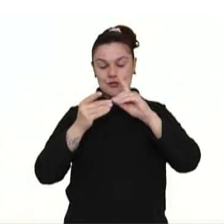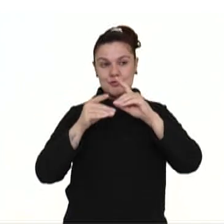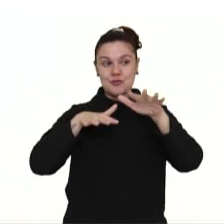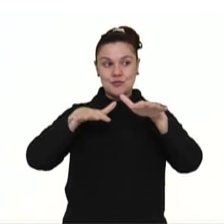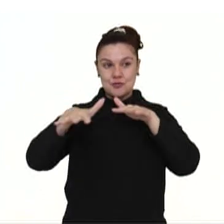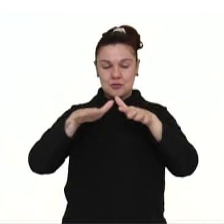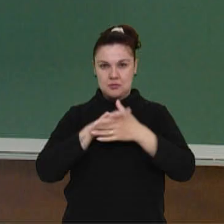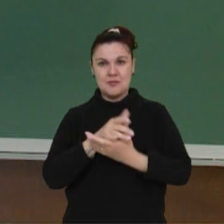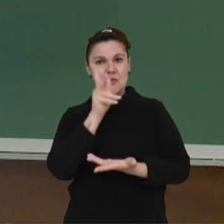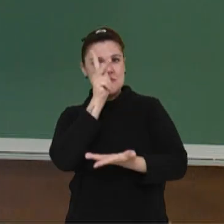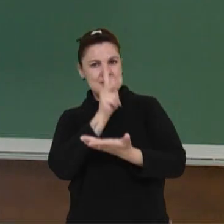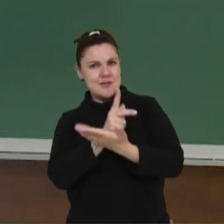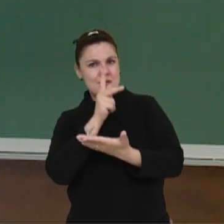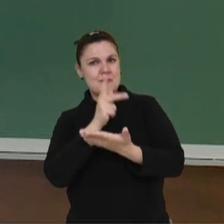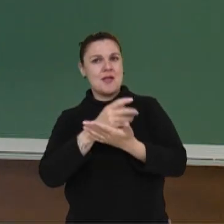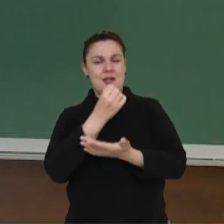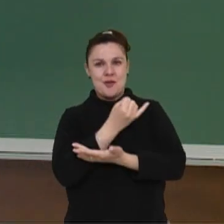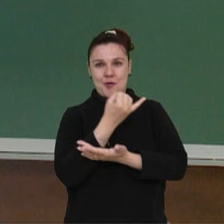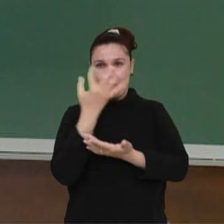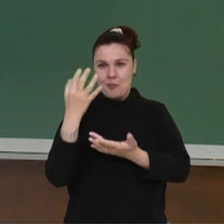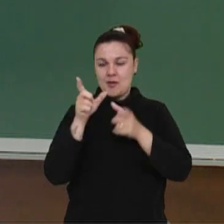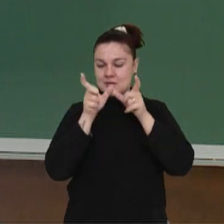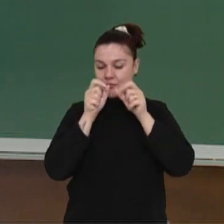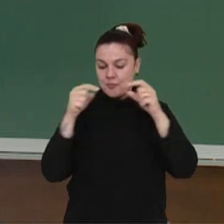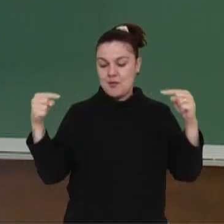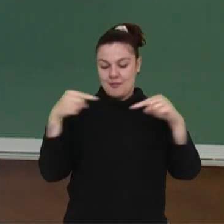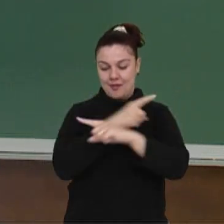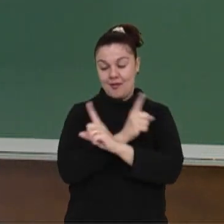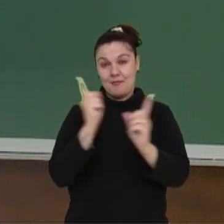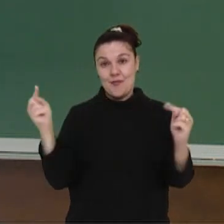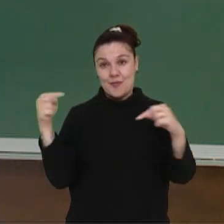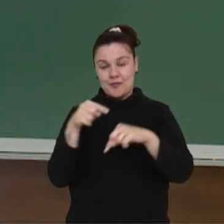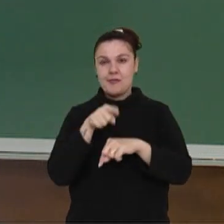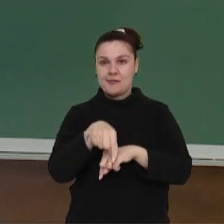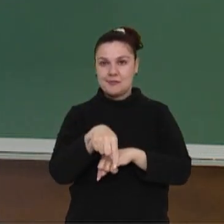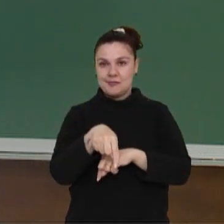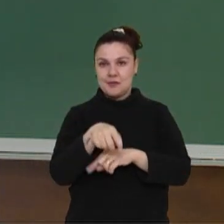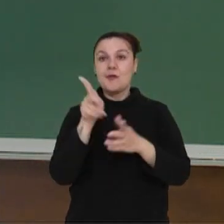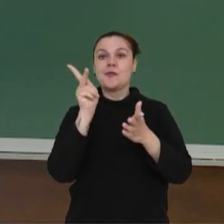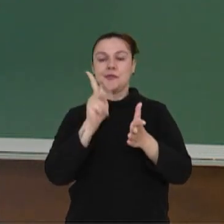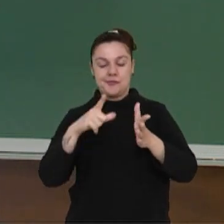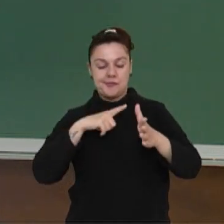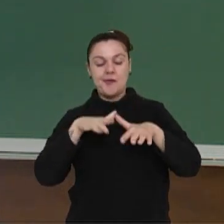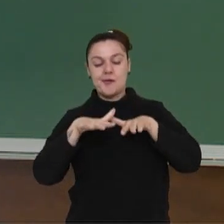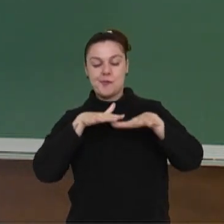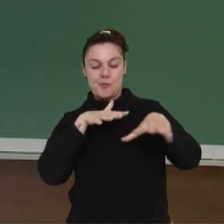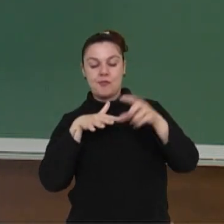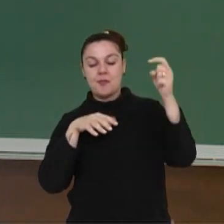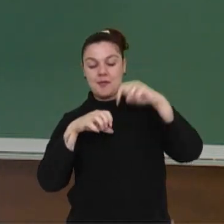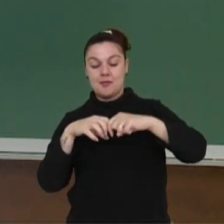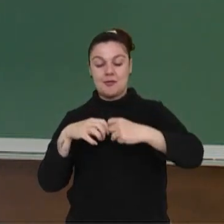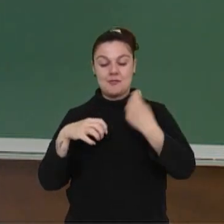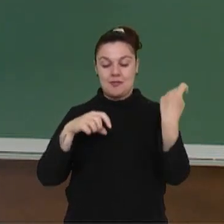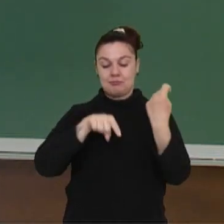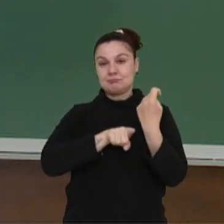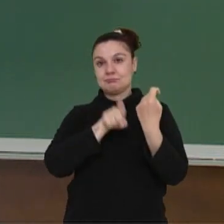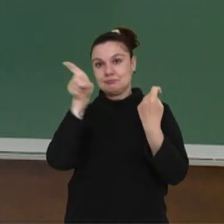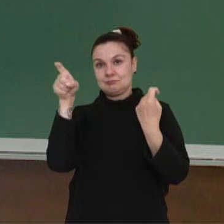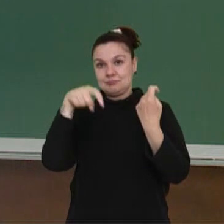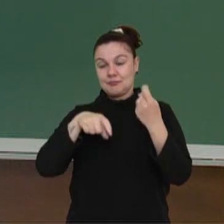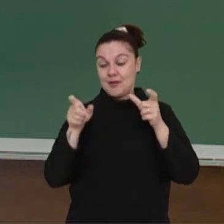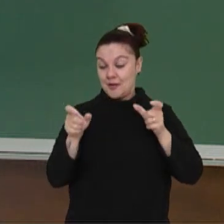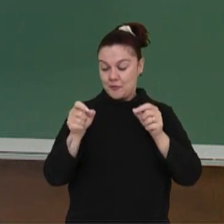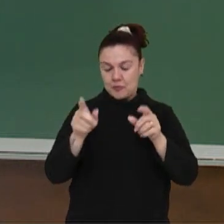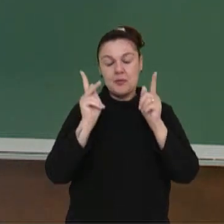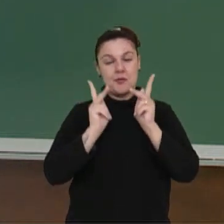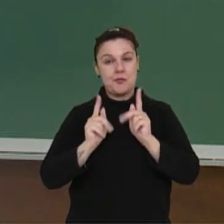Se eu tenho sempre o mesmo número de formigas entrando e saindo do formigueiro, tem esse movimento, entrada e saída de formigas, mas o número